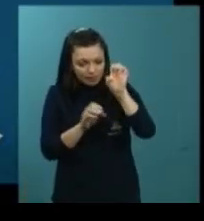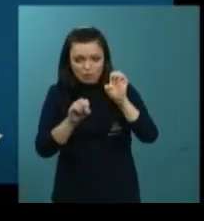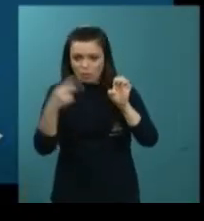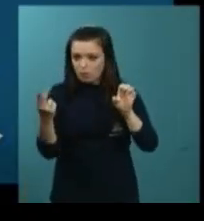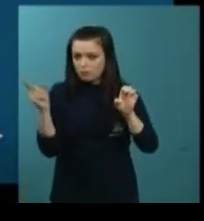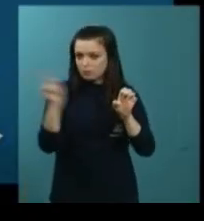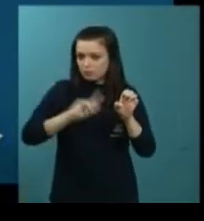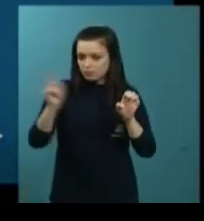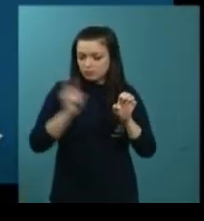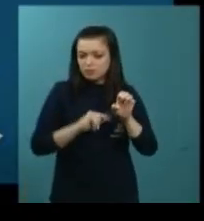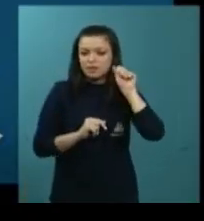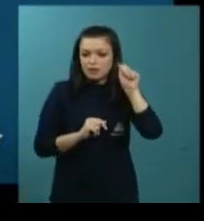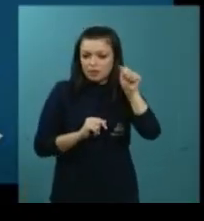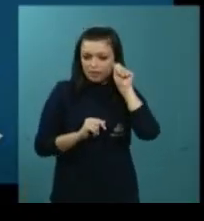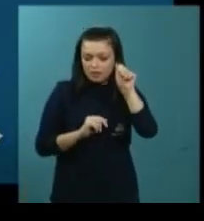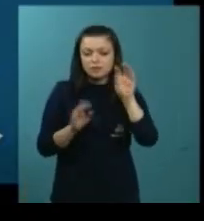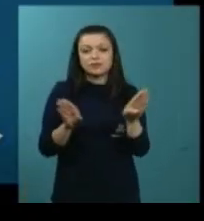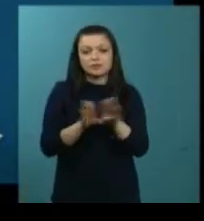e